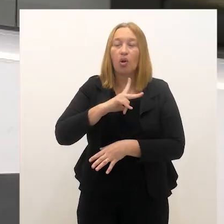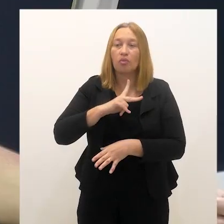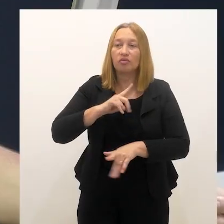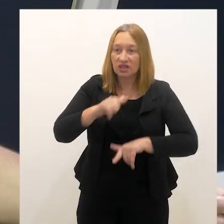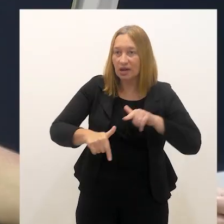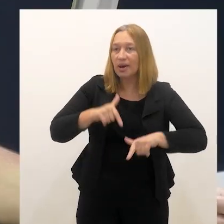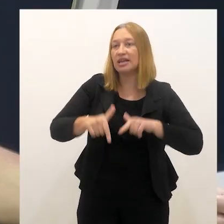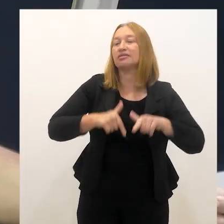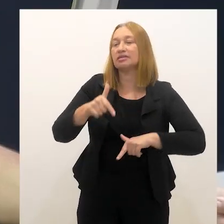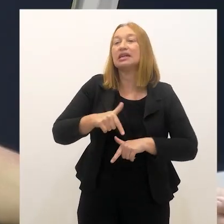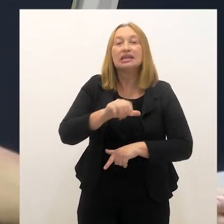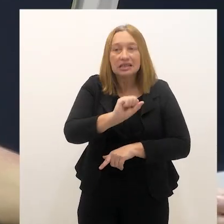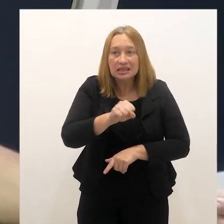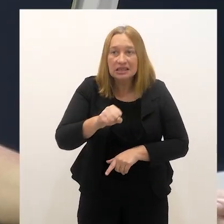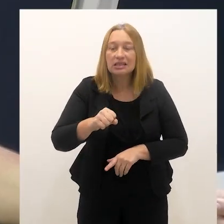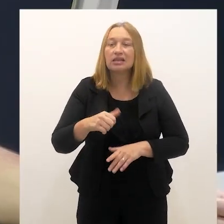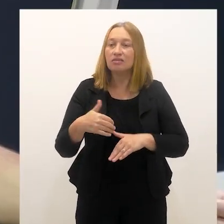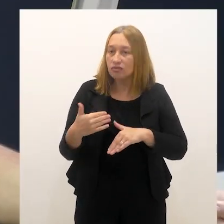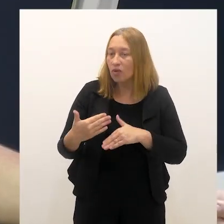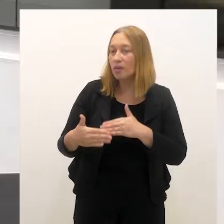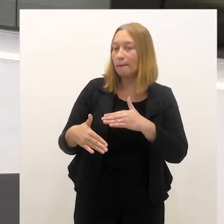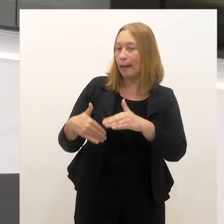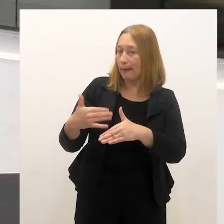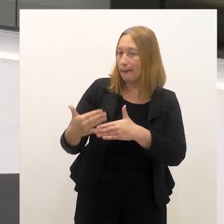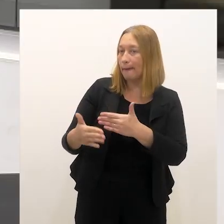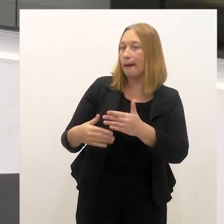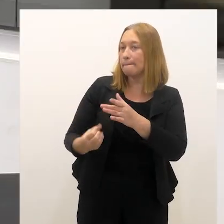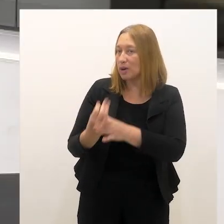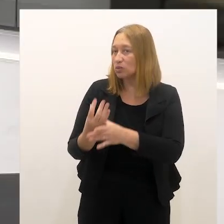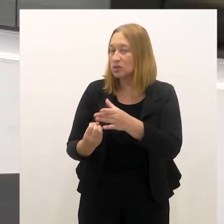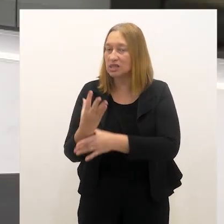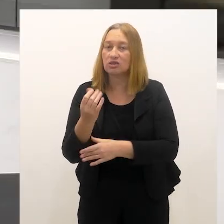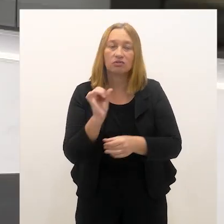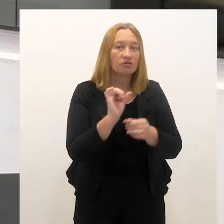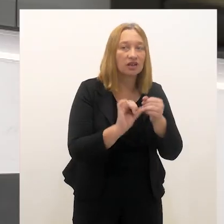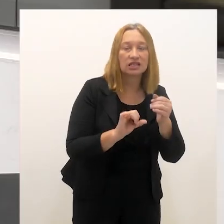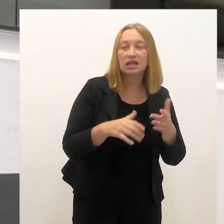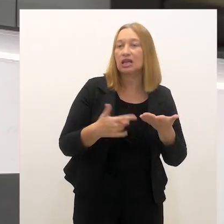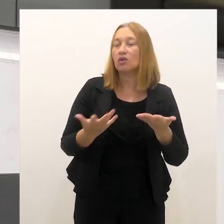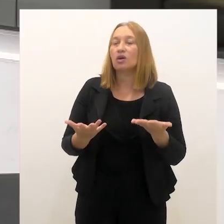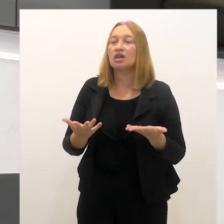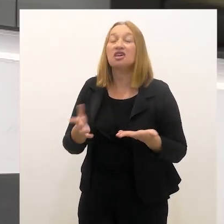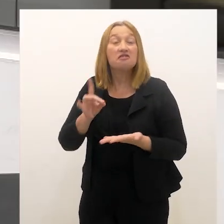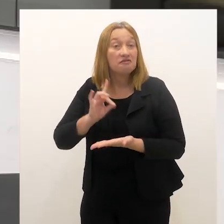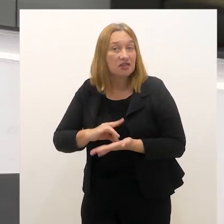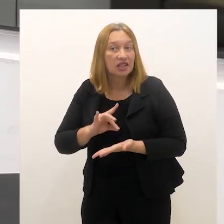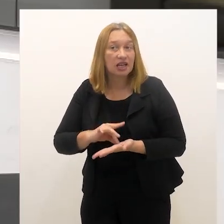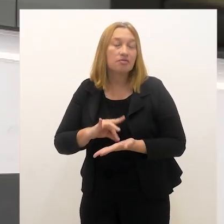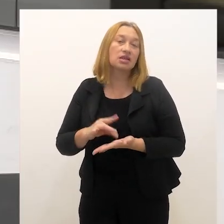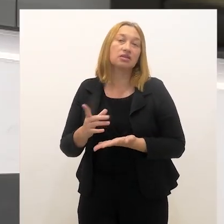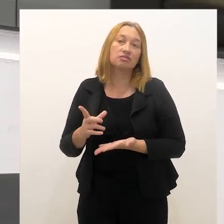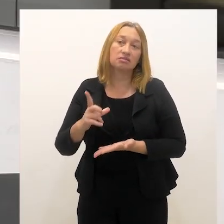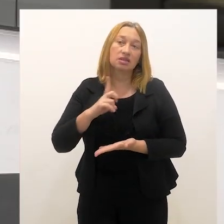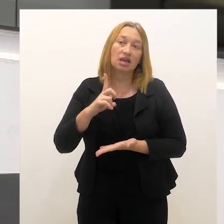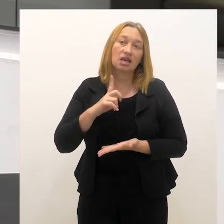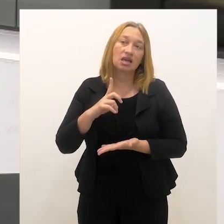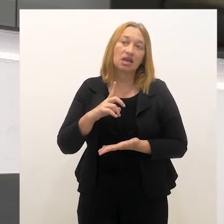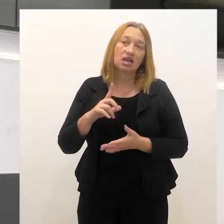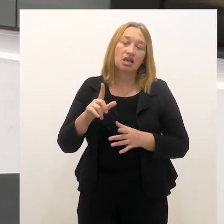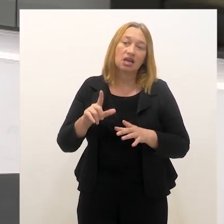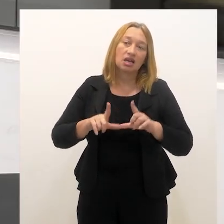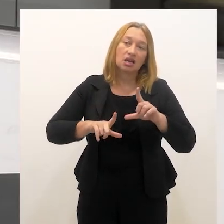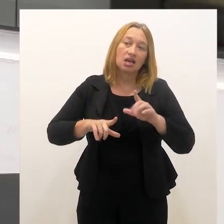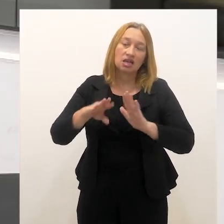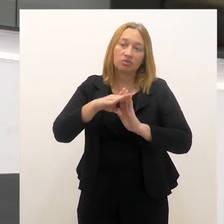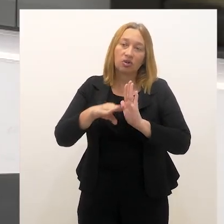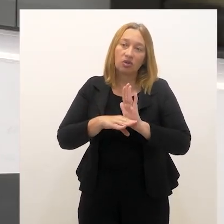Foi trabalhando. Foi andando, fazendo, produzindo. E realmente esse programa